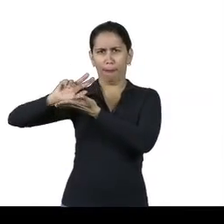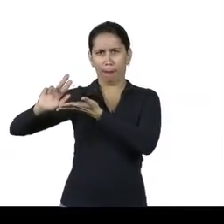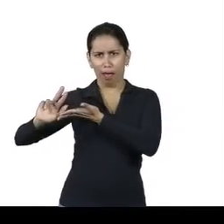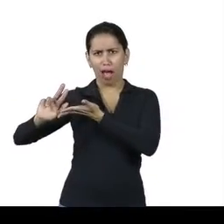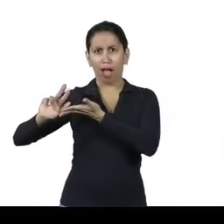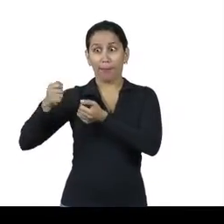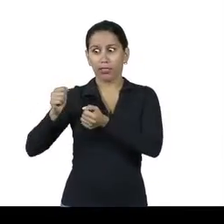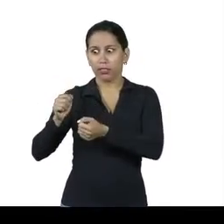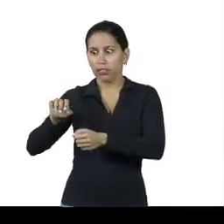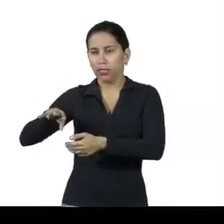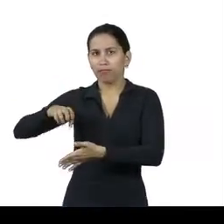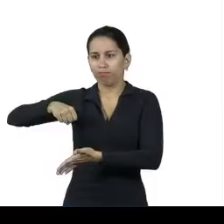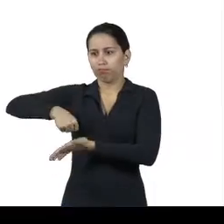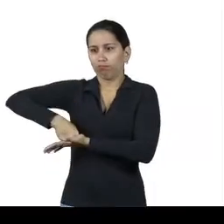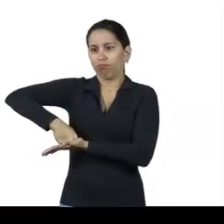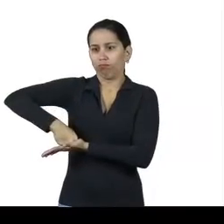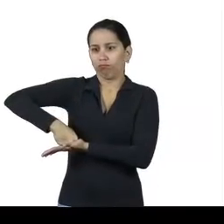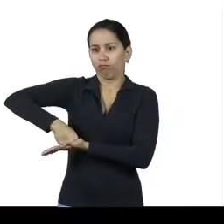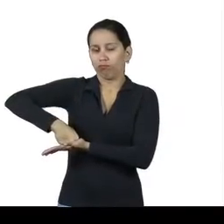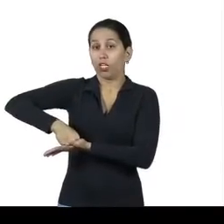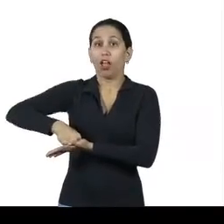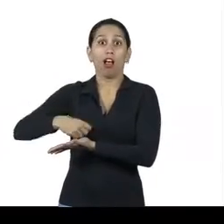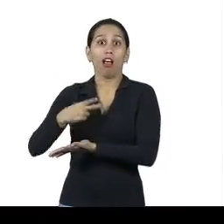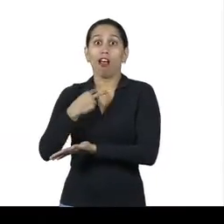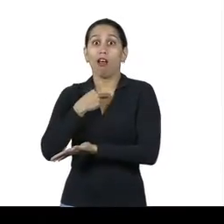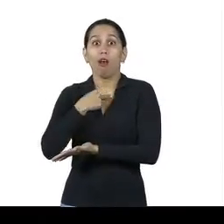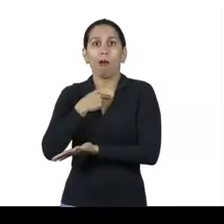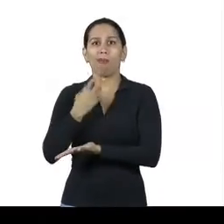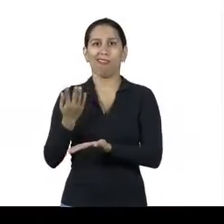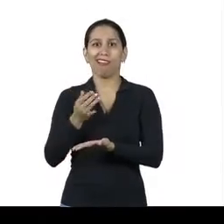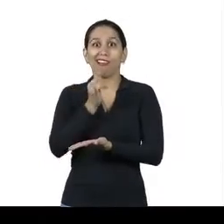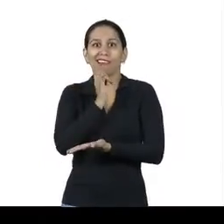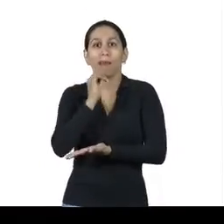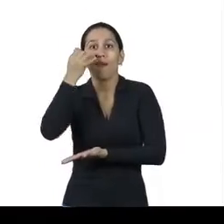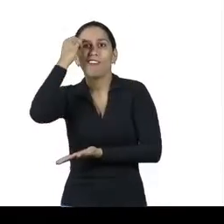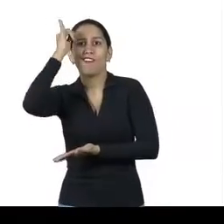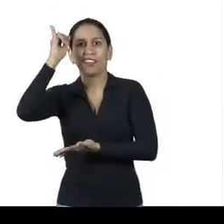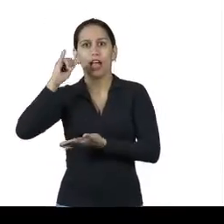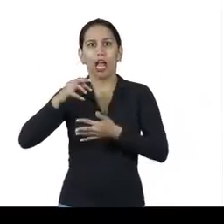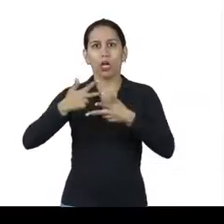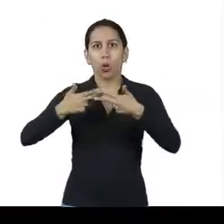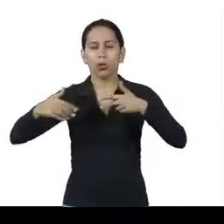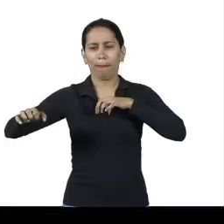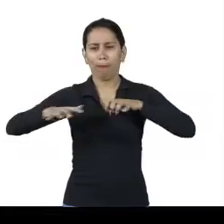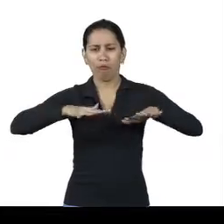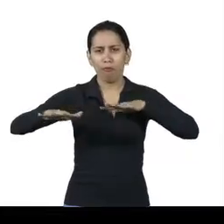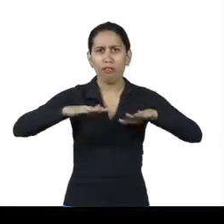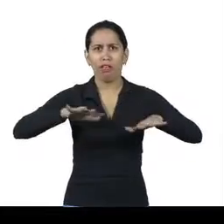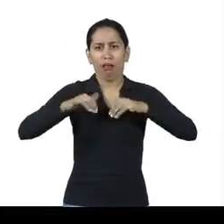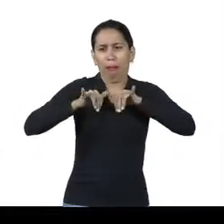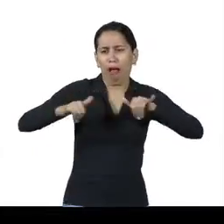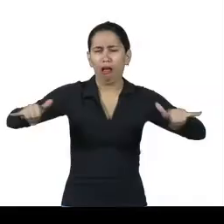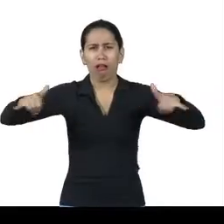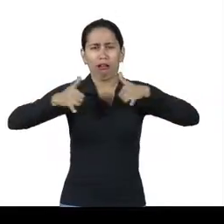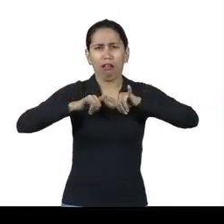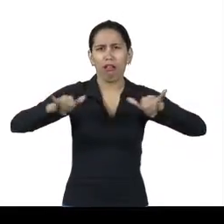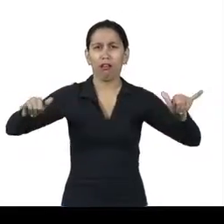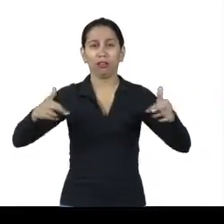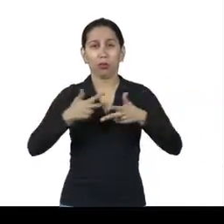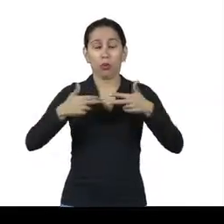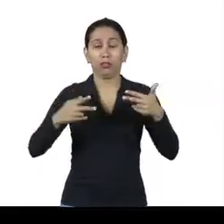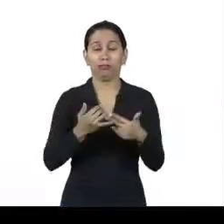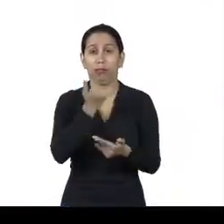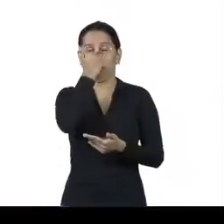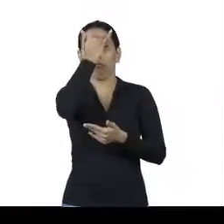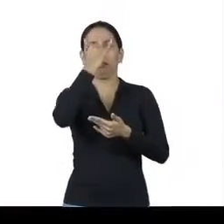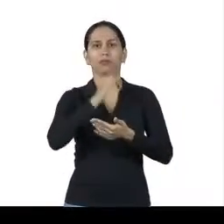possam ser deslocadas por vibrações, choques ou por qualquer outro motivo acidental. A instalação delas deve respeitar